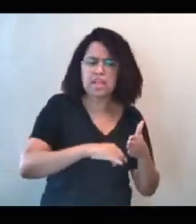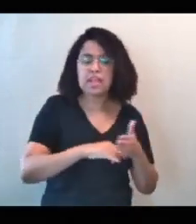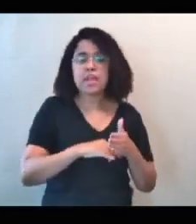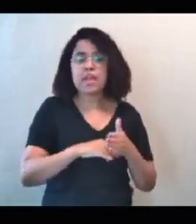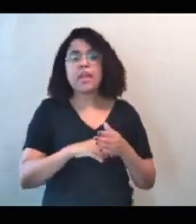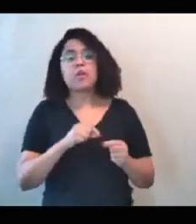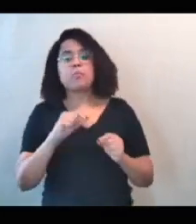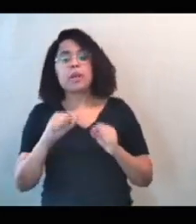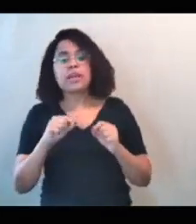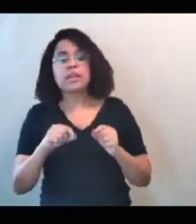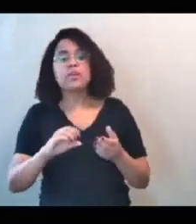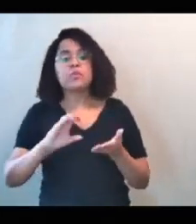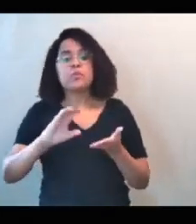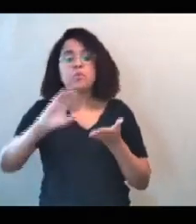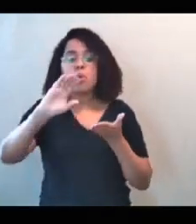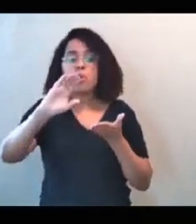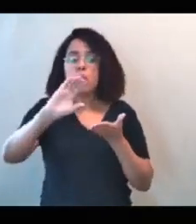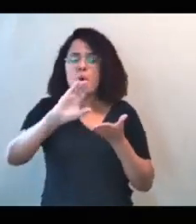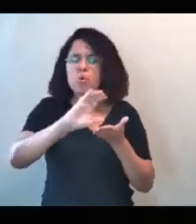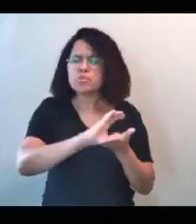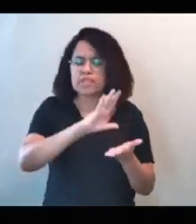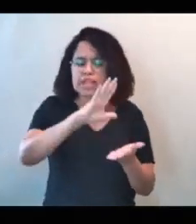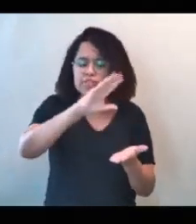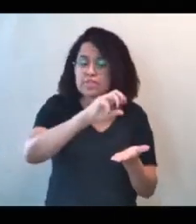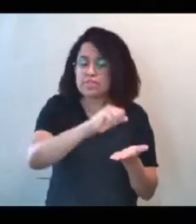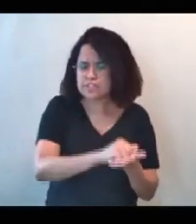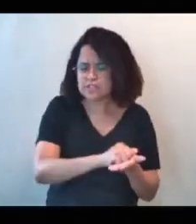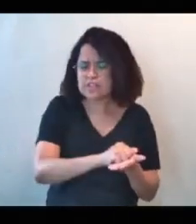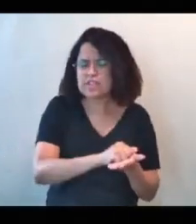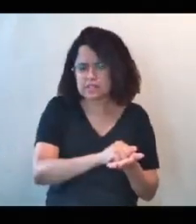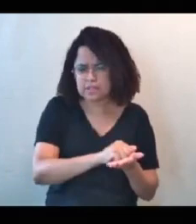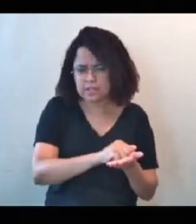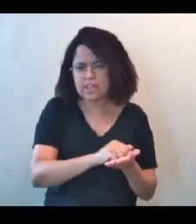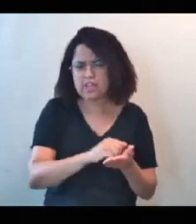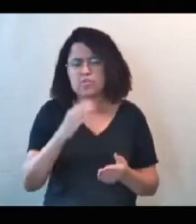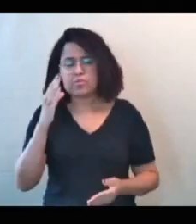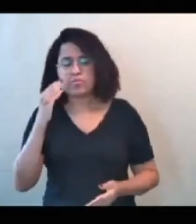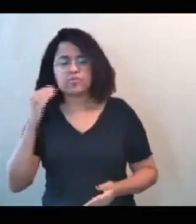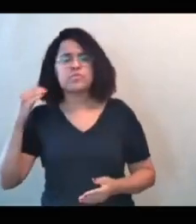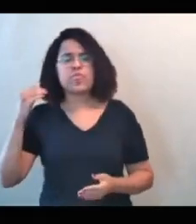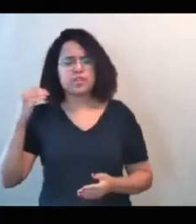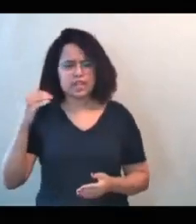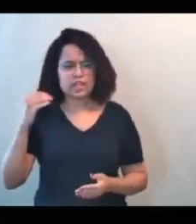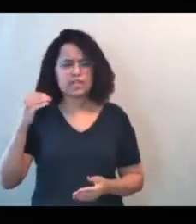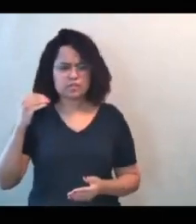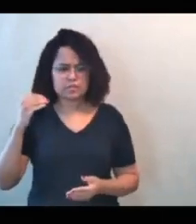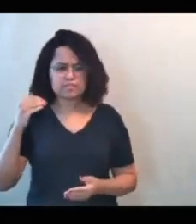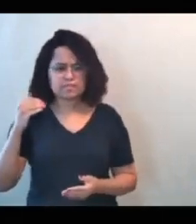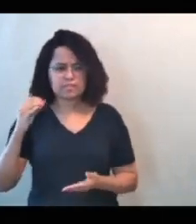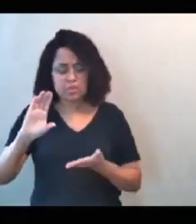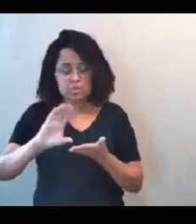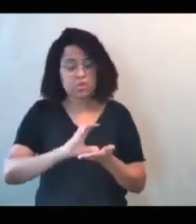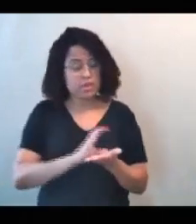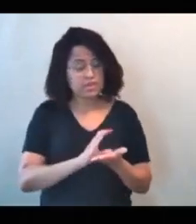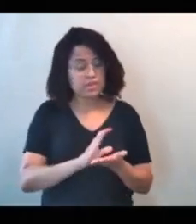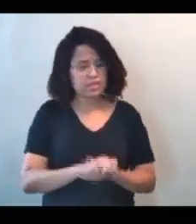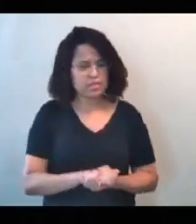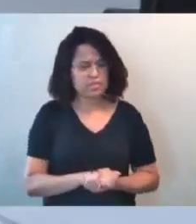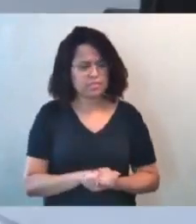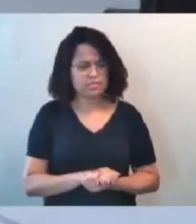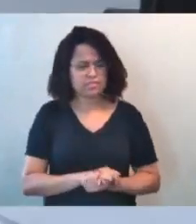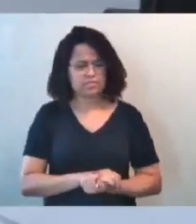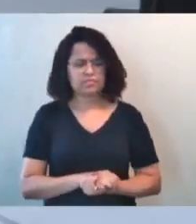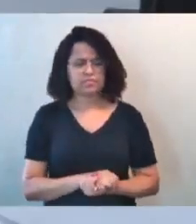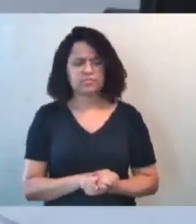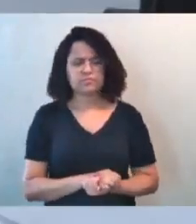inseridos nos cartões dos funcionários que recebem os créditos. Pois é, então a prefeitura